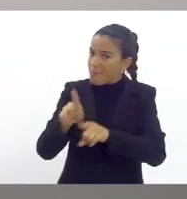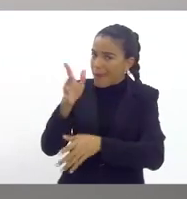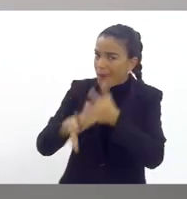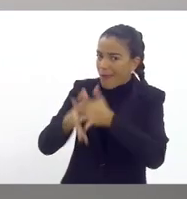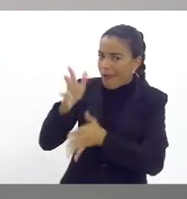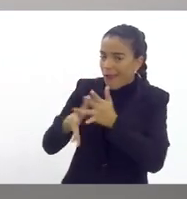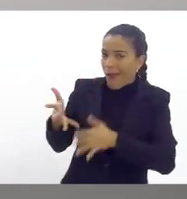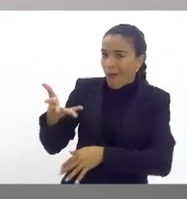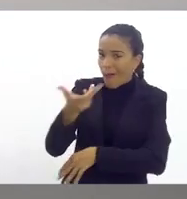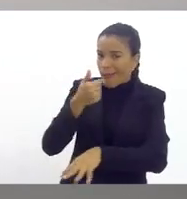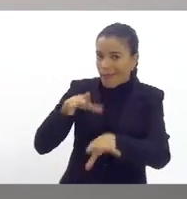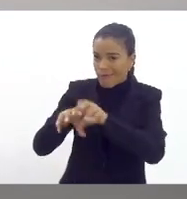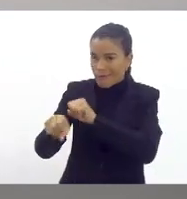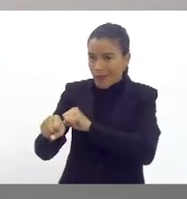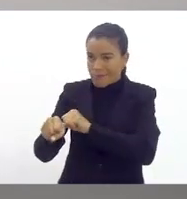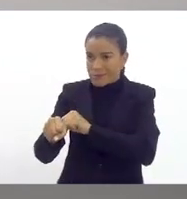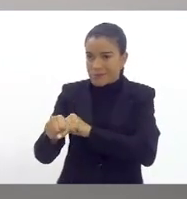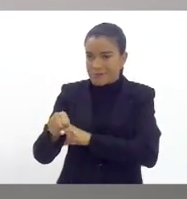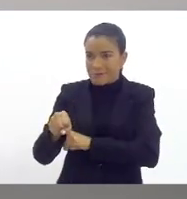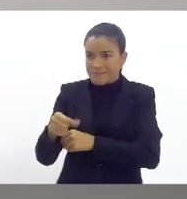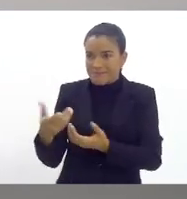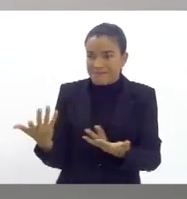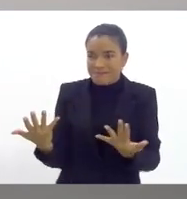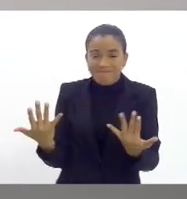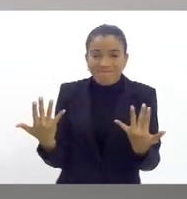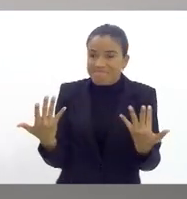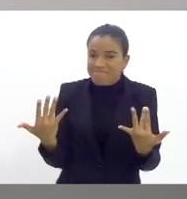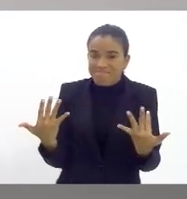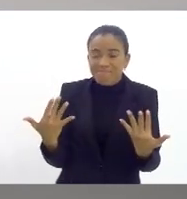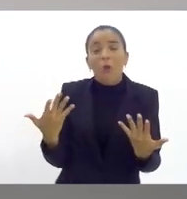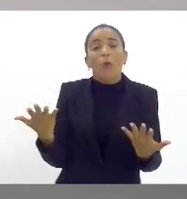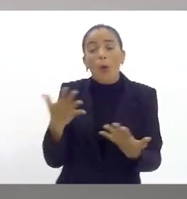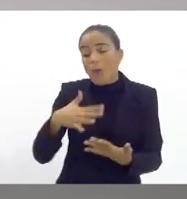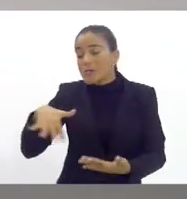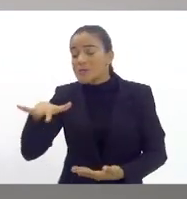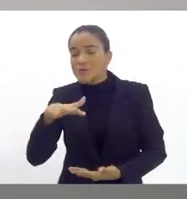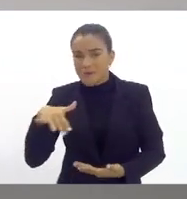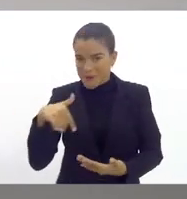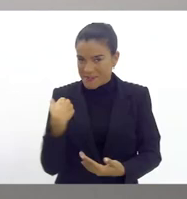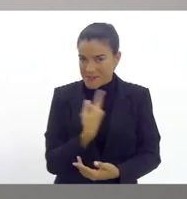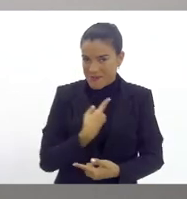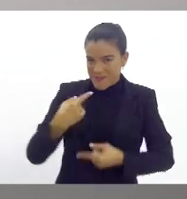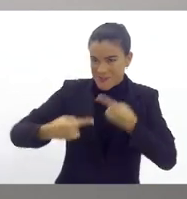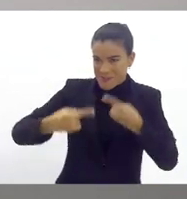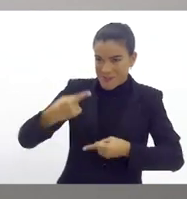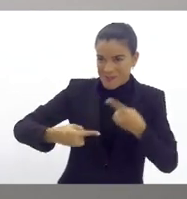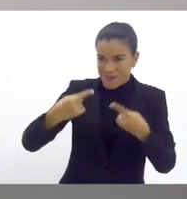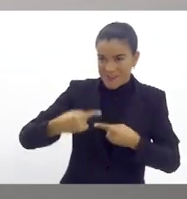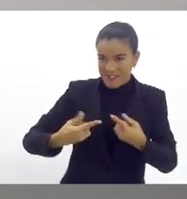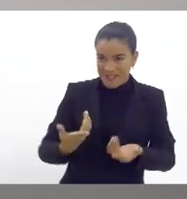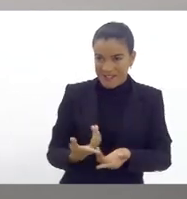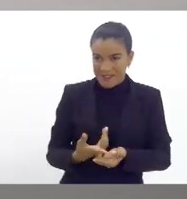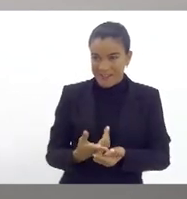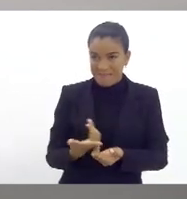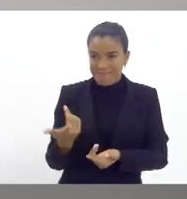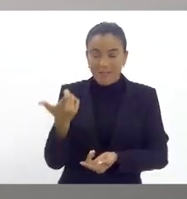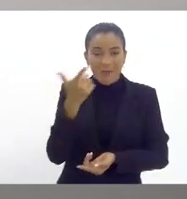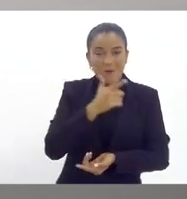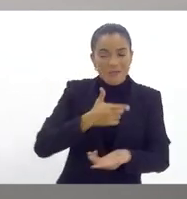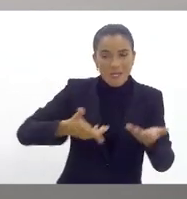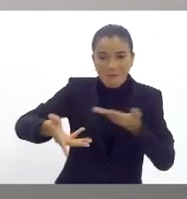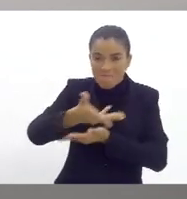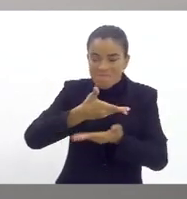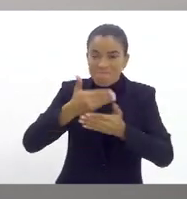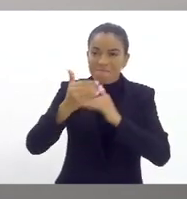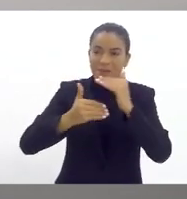a nossa qualidade de Formação a gente Qual é o outro espaço além desses que a gente né Tem de proximidade para a gente conseguir